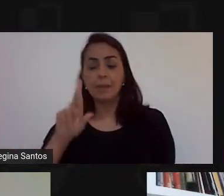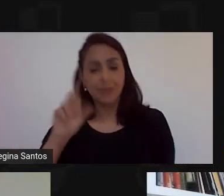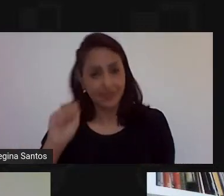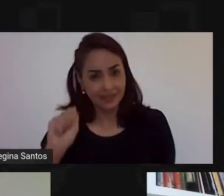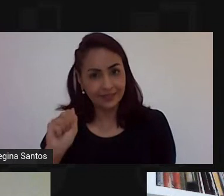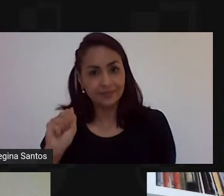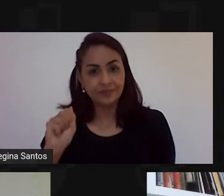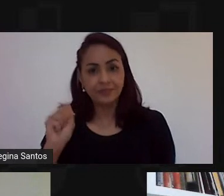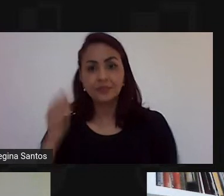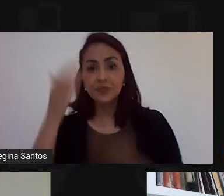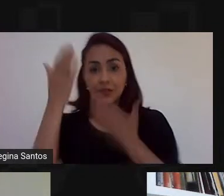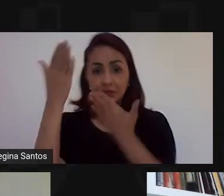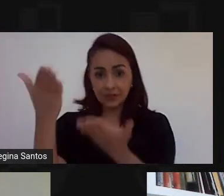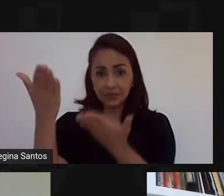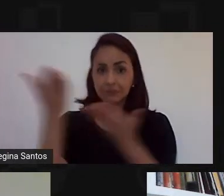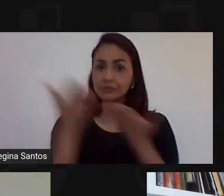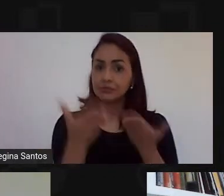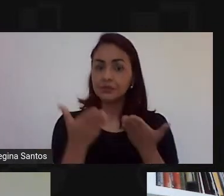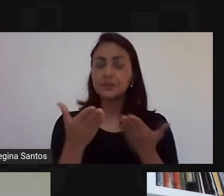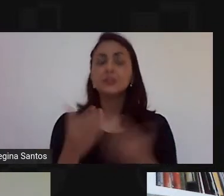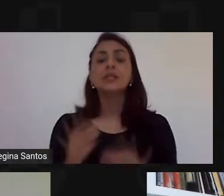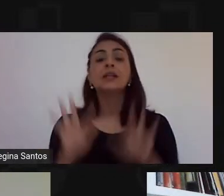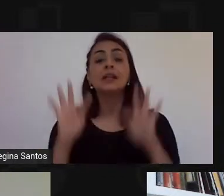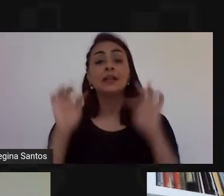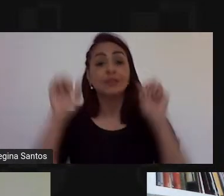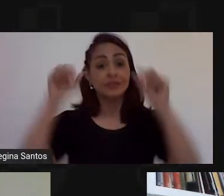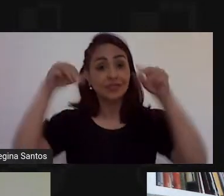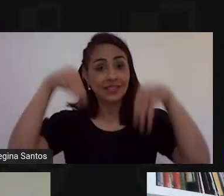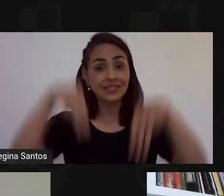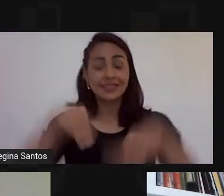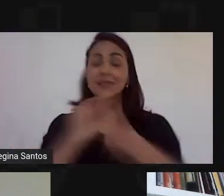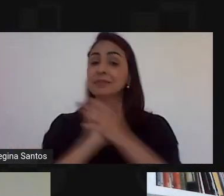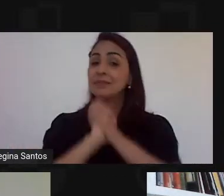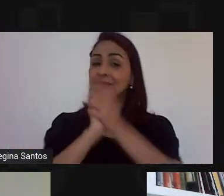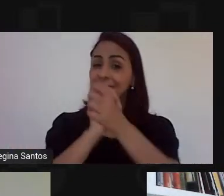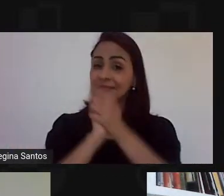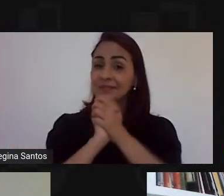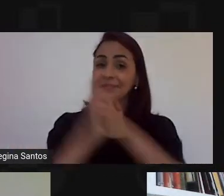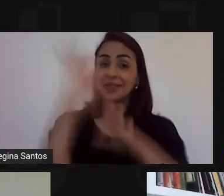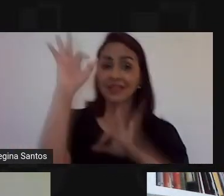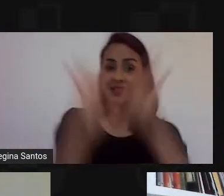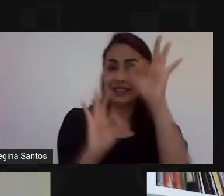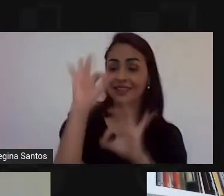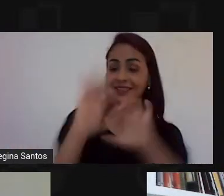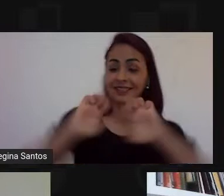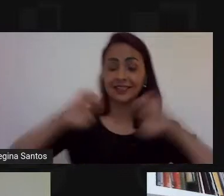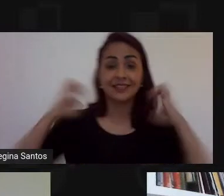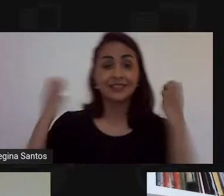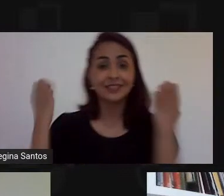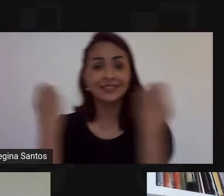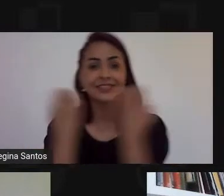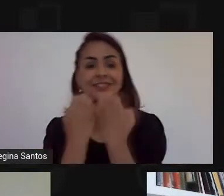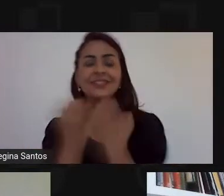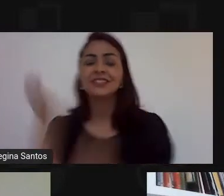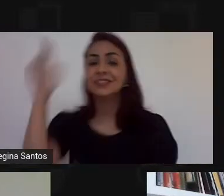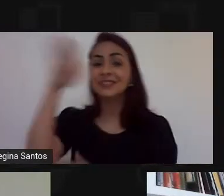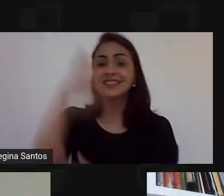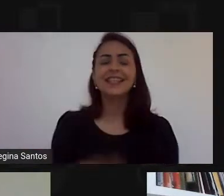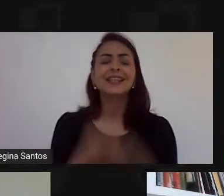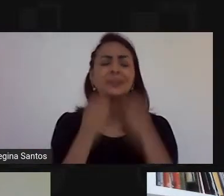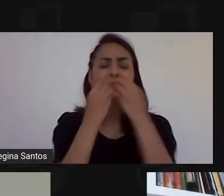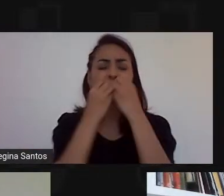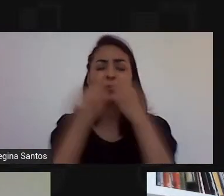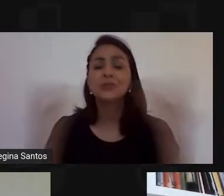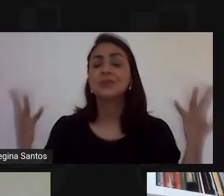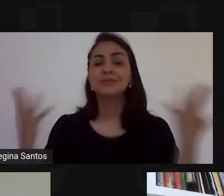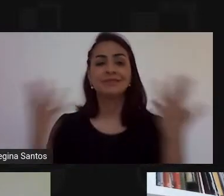e todas, como se diz agora, pela organização do evento. Foi uma tarde maravilhosa.